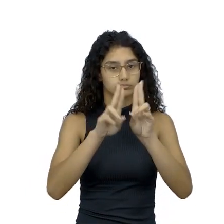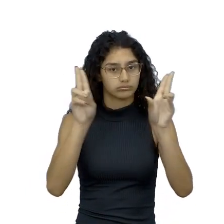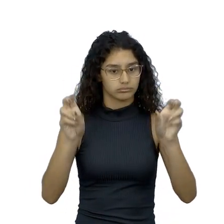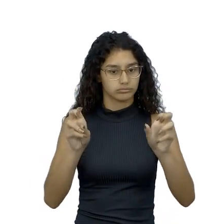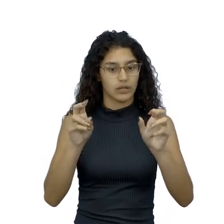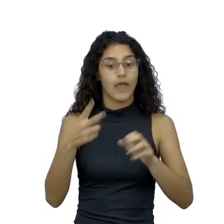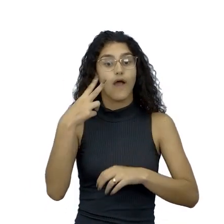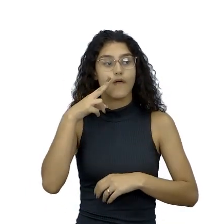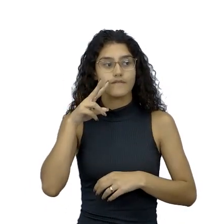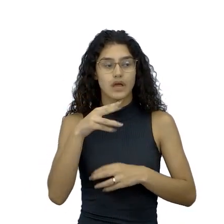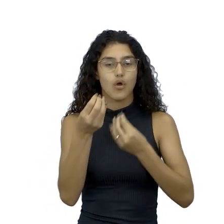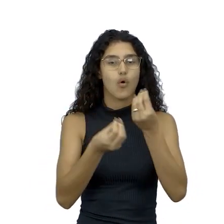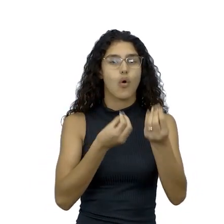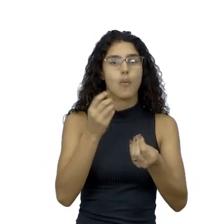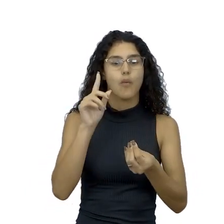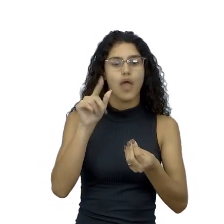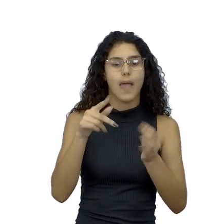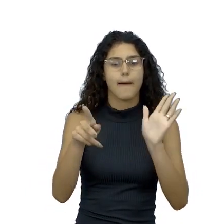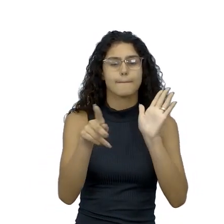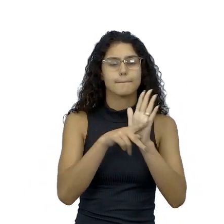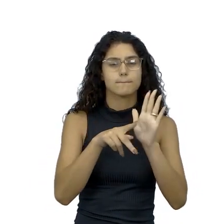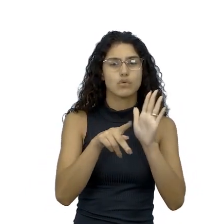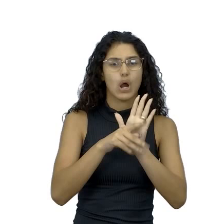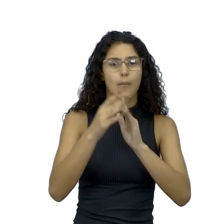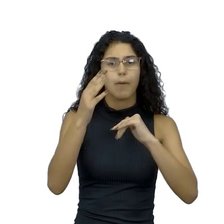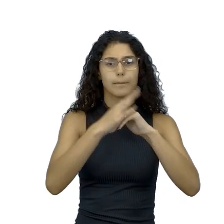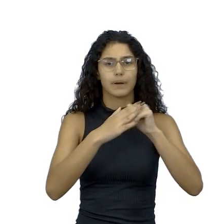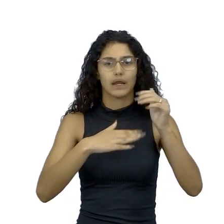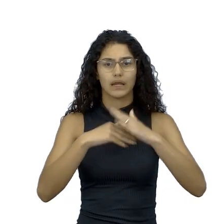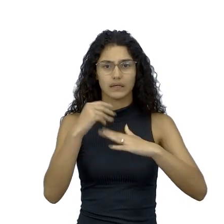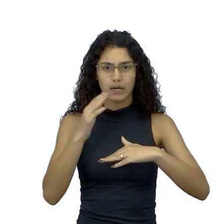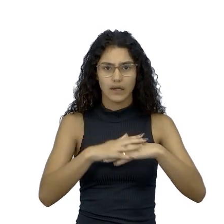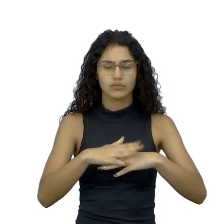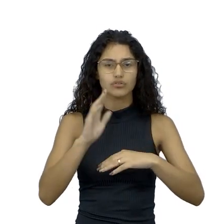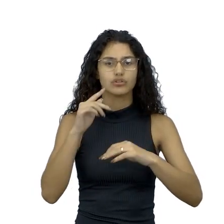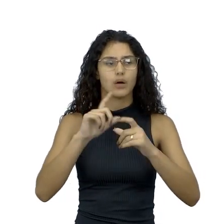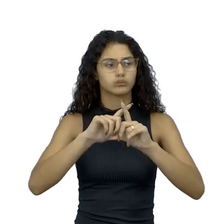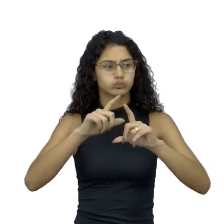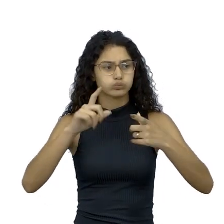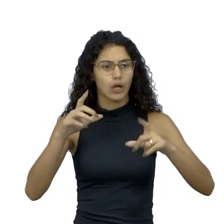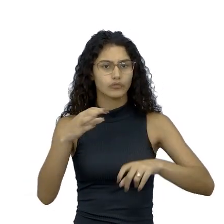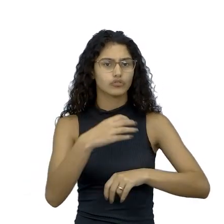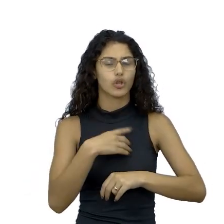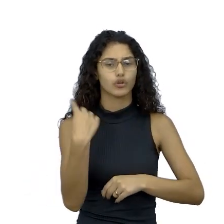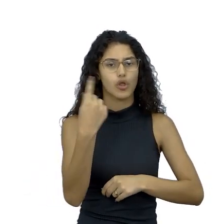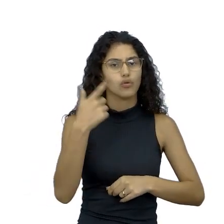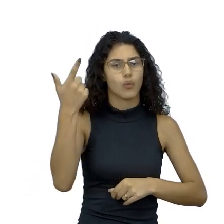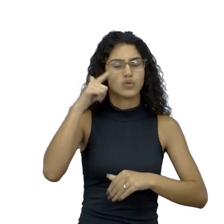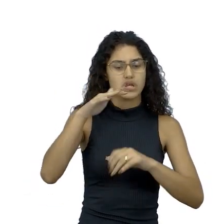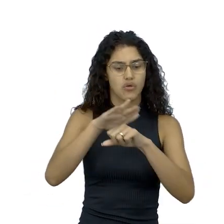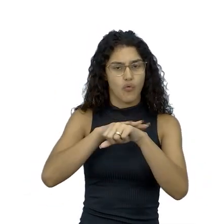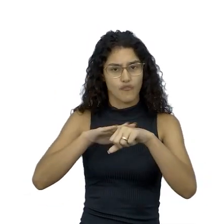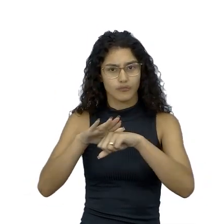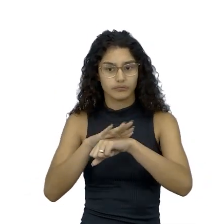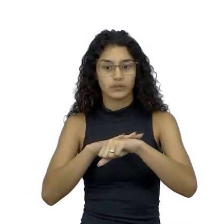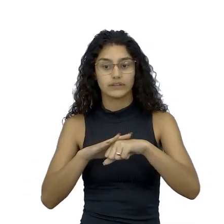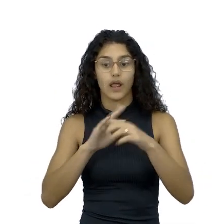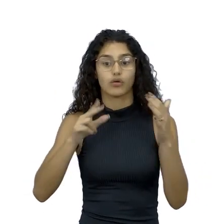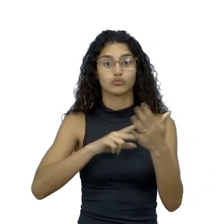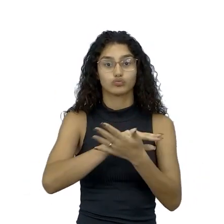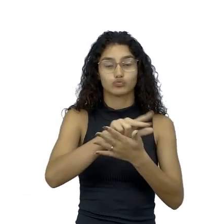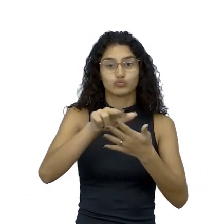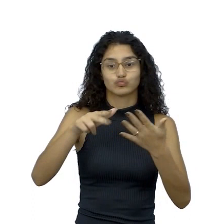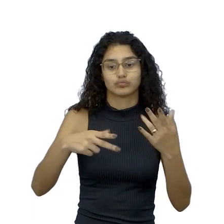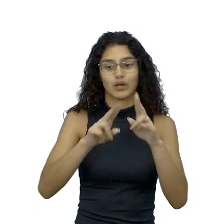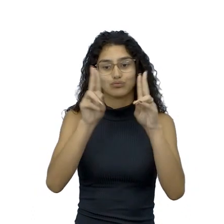aqui. Vejam, né, como essa própria habilidade, ela é ampla no sentido de a gente conseguir conversar com